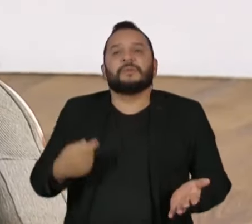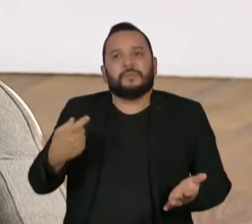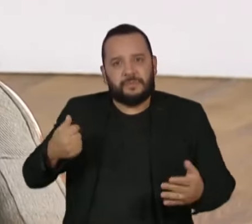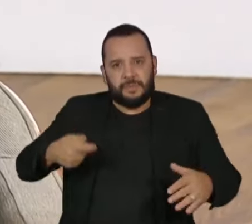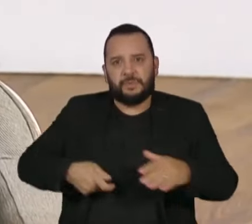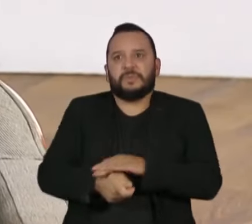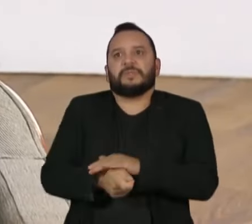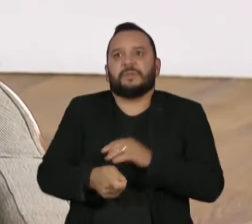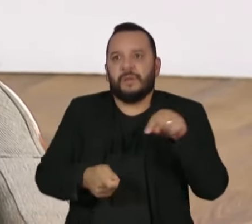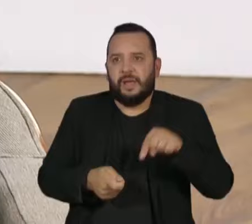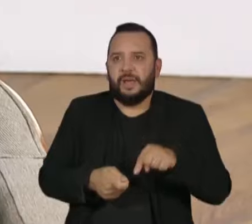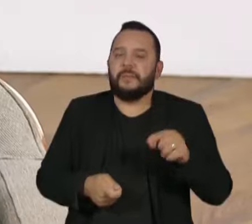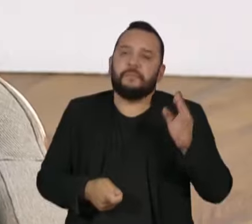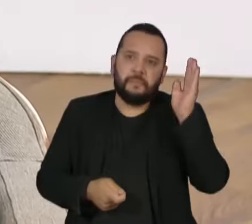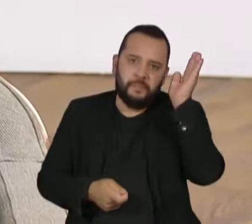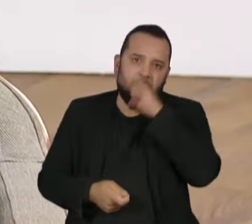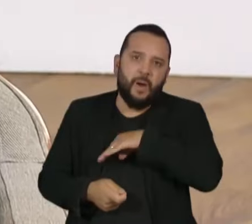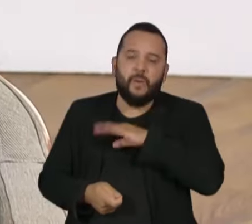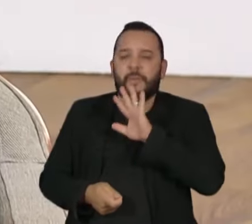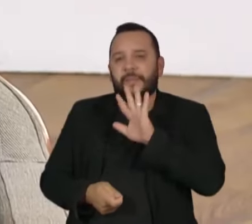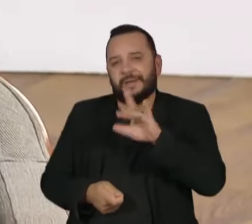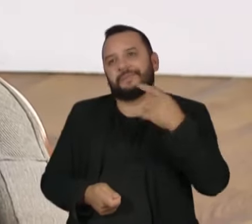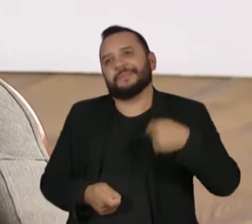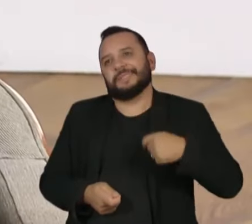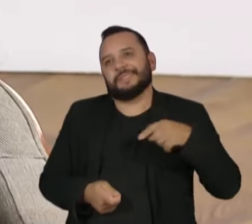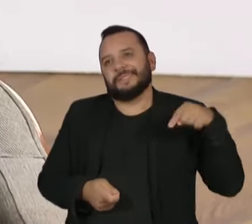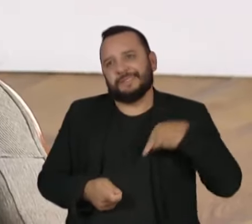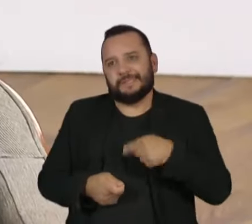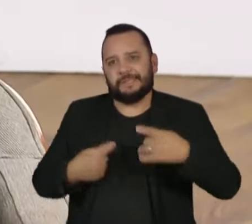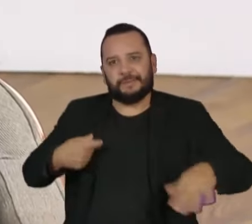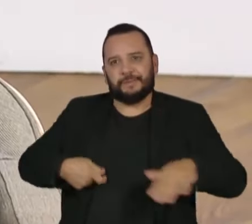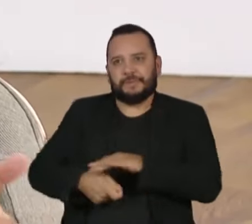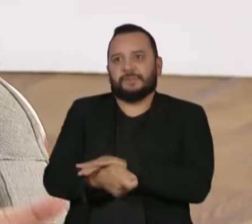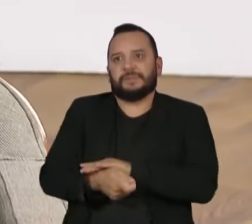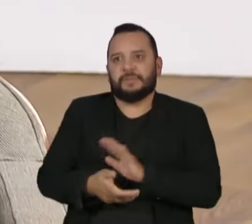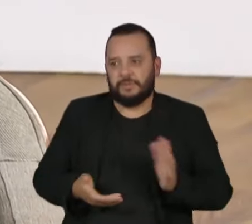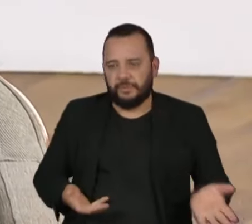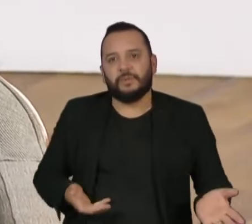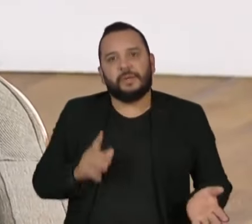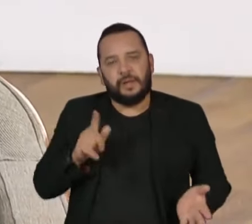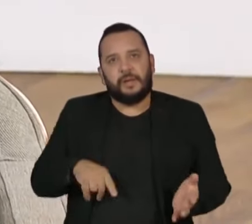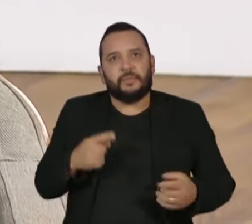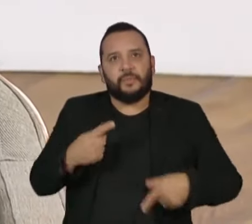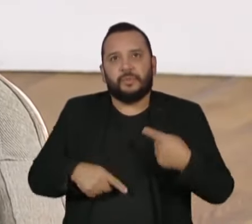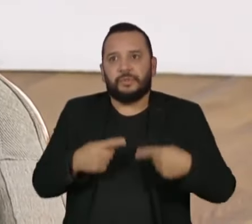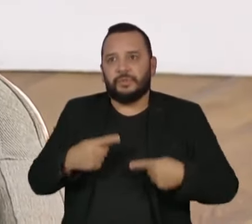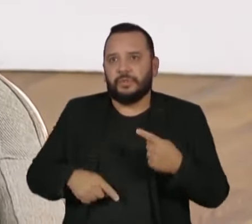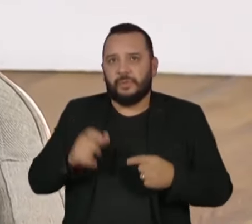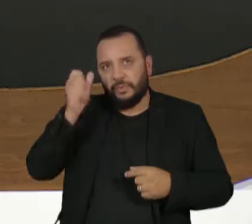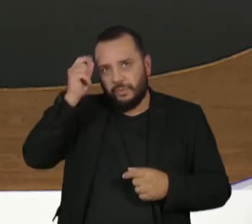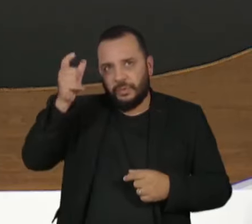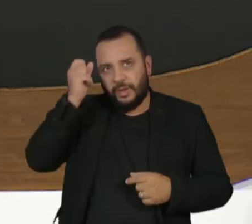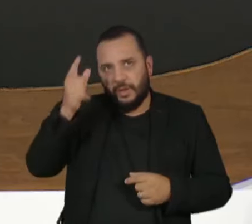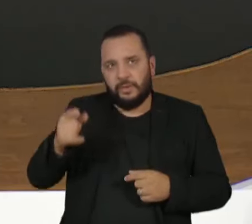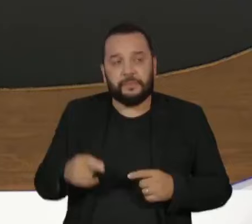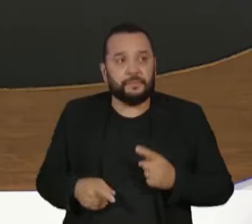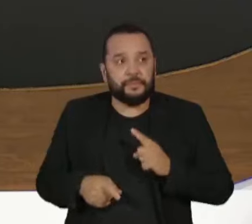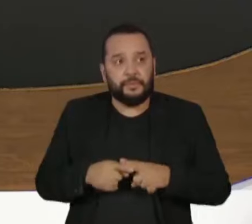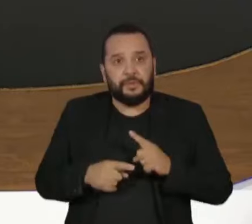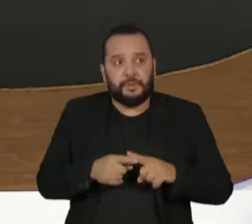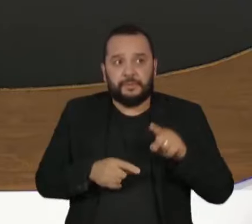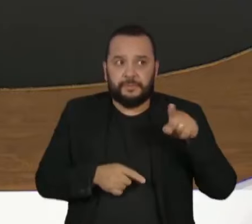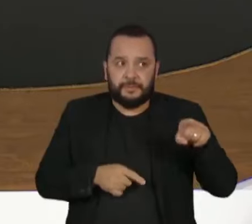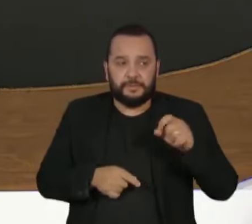mal necessário, mas ele tem que ter, a meu ver, uma política cultural por trás. Porque uma coisa é a sua